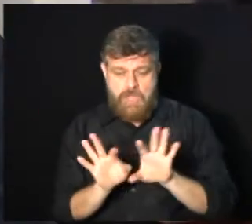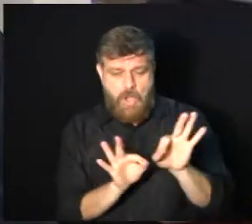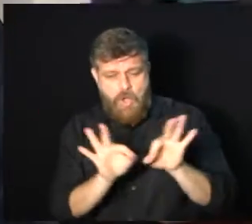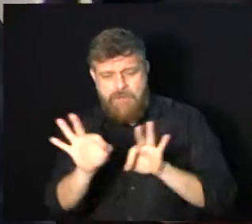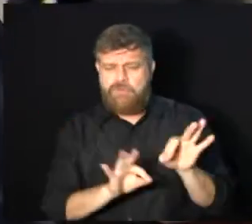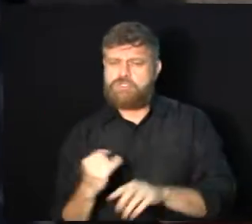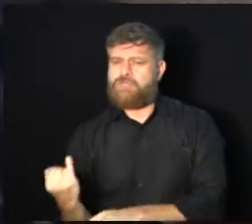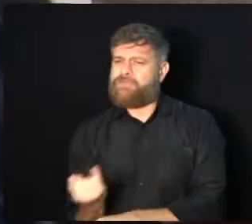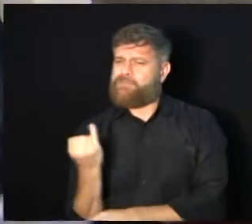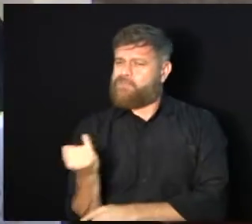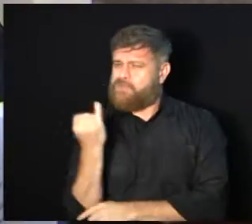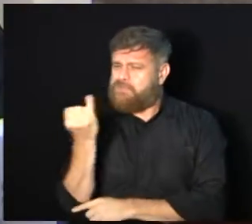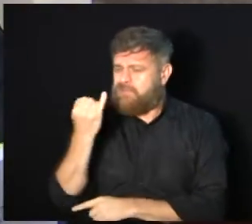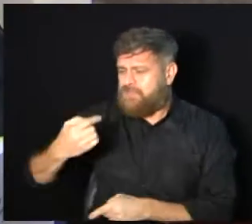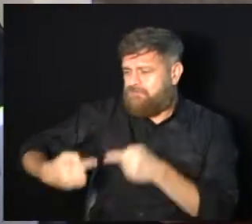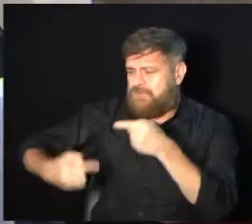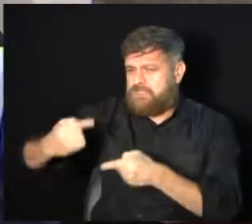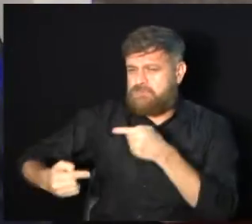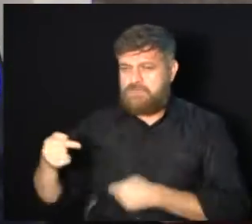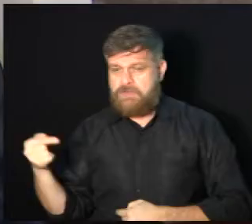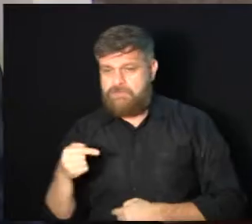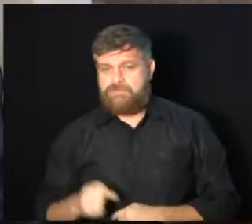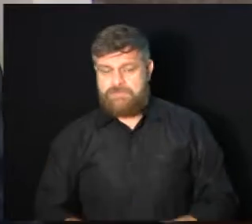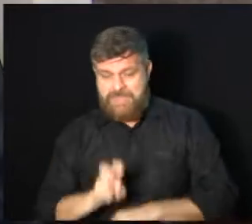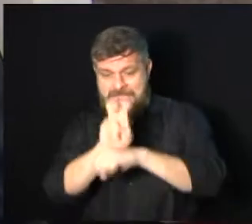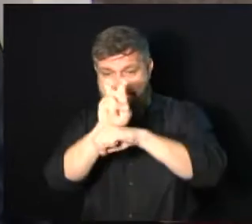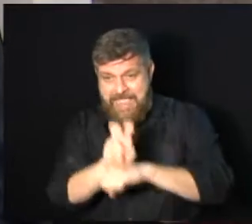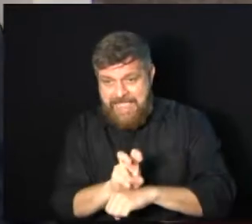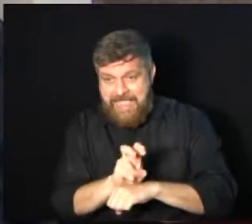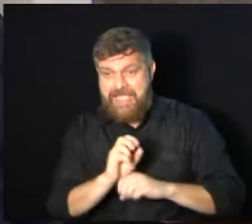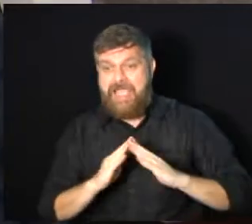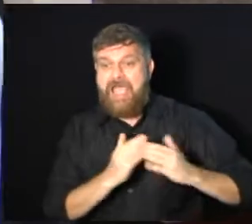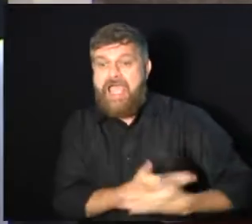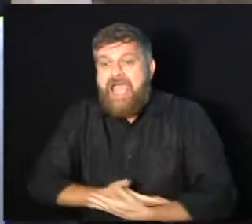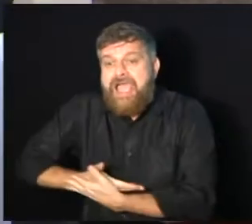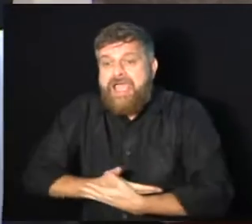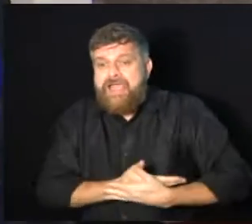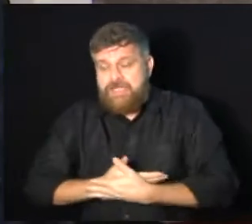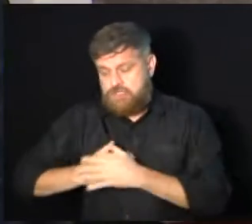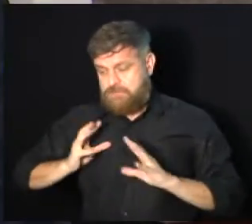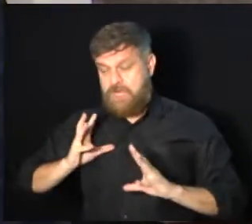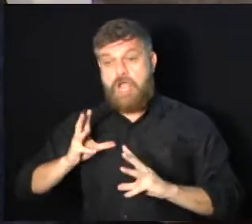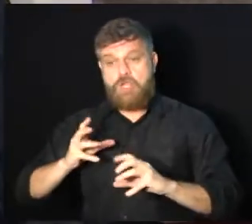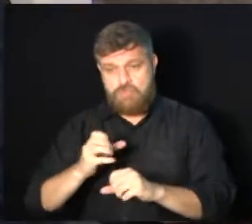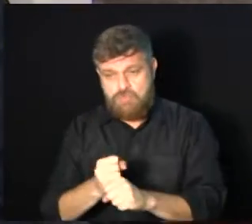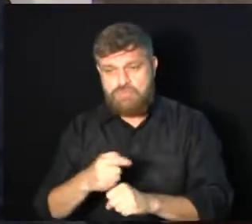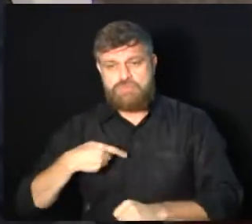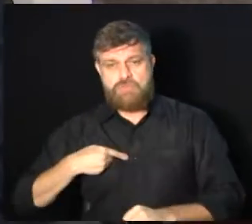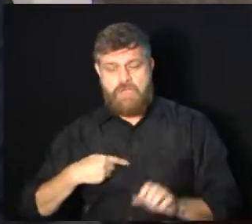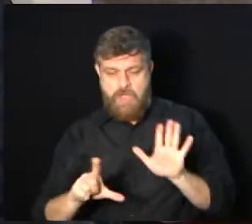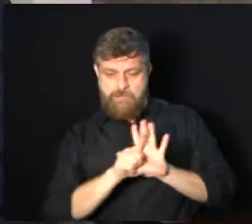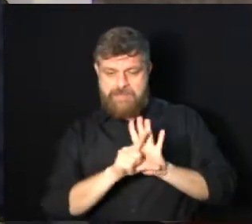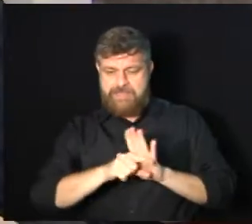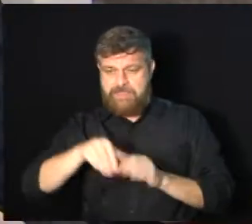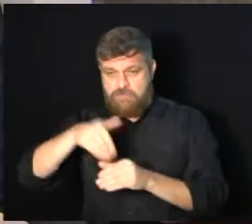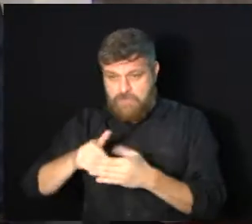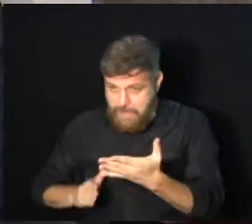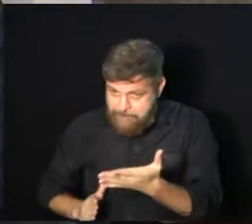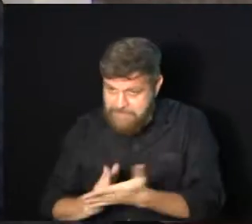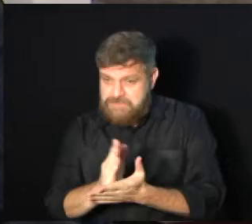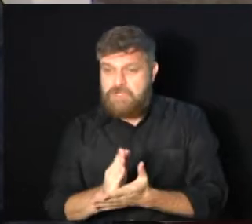muito importante que foi discutido na comissão, Creche para Todos, uma lei que foi aprovada aqui na Câmara, que irá permitir